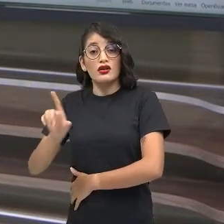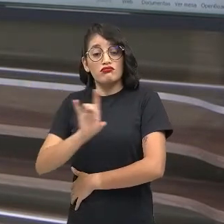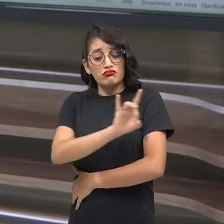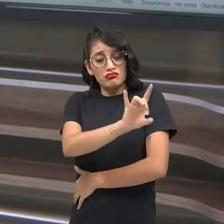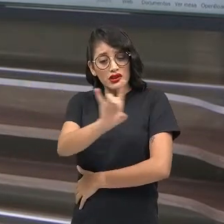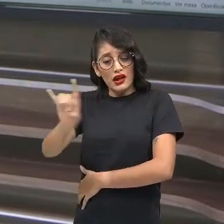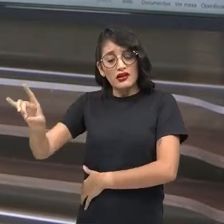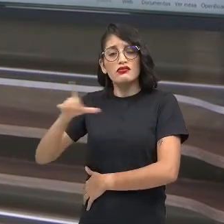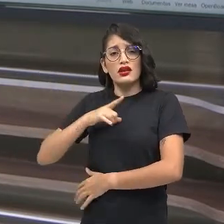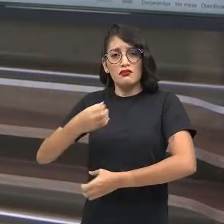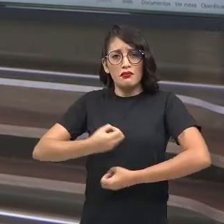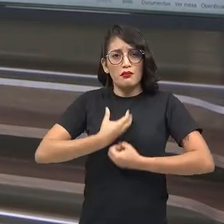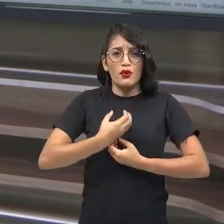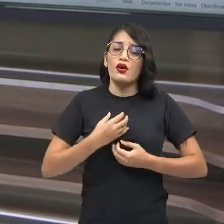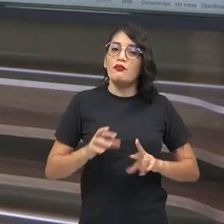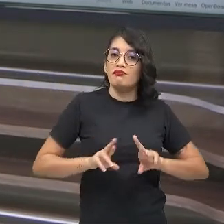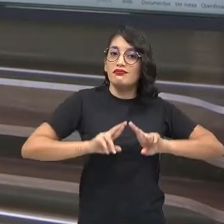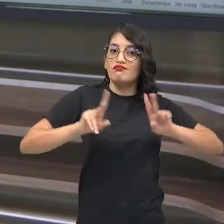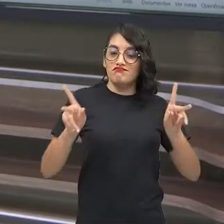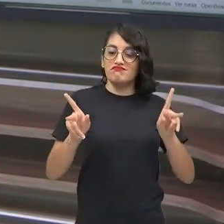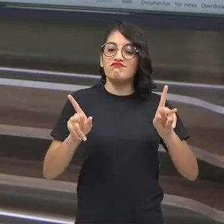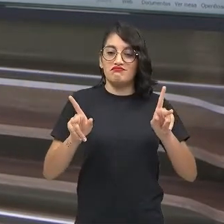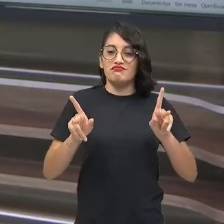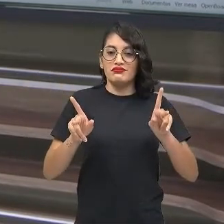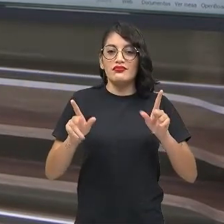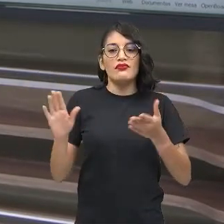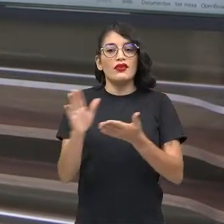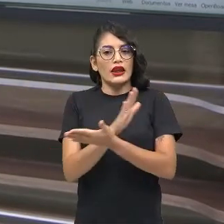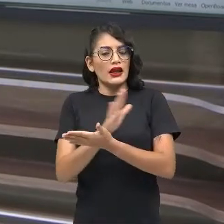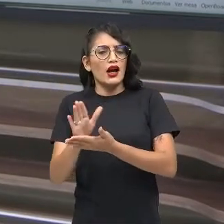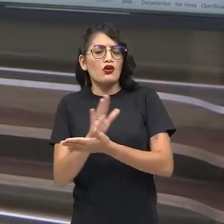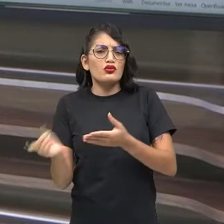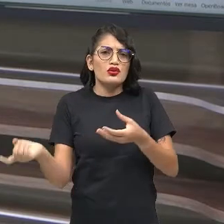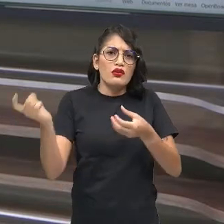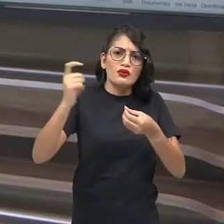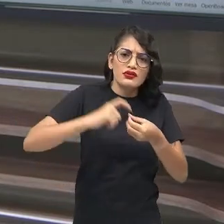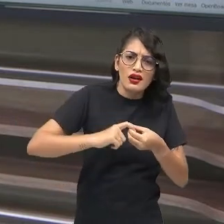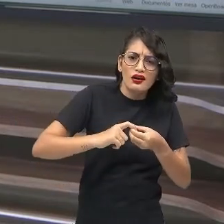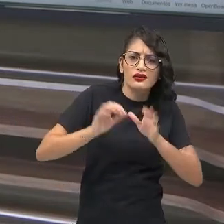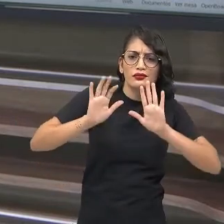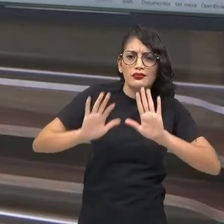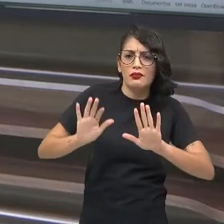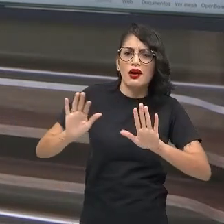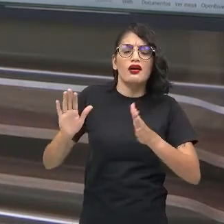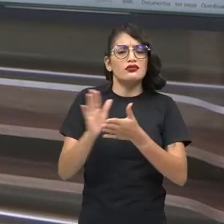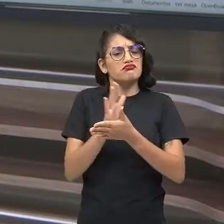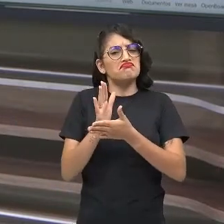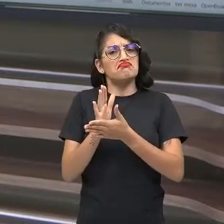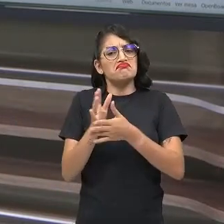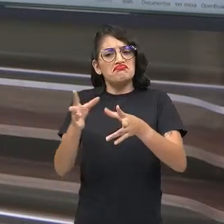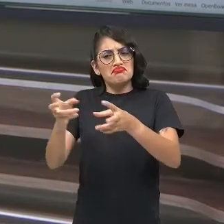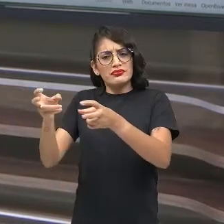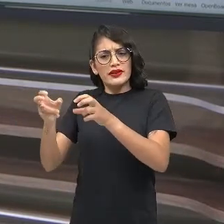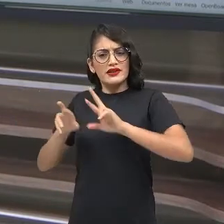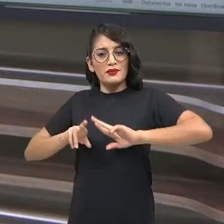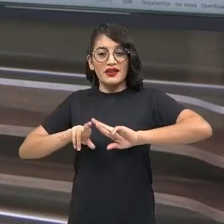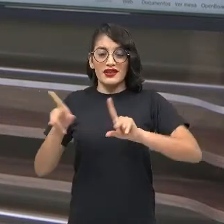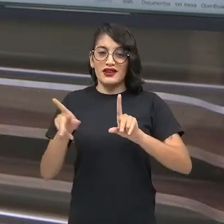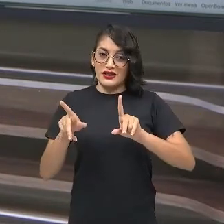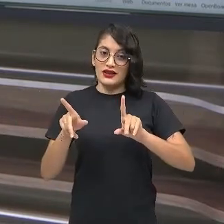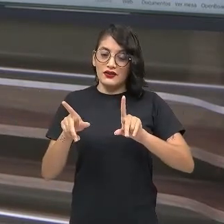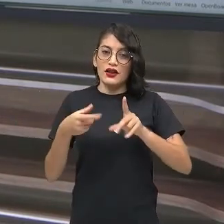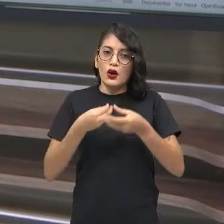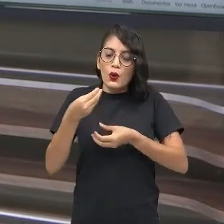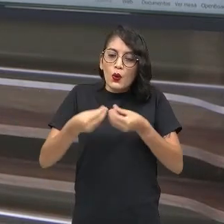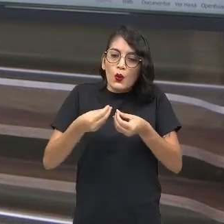tratou o poema de uma forma diferente. Algumas retomaram, mas em si nós podemos perceber diferenças entre a